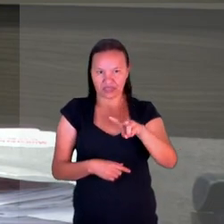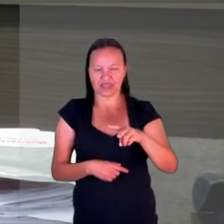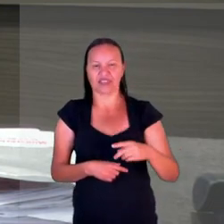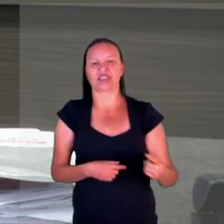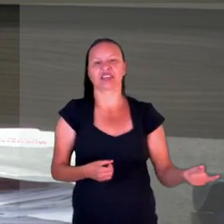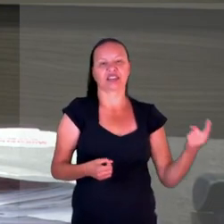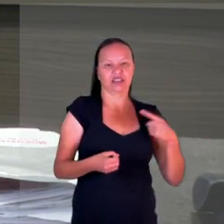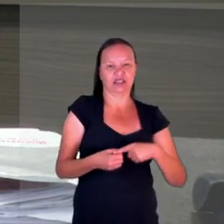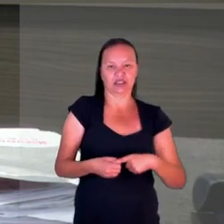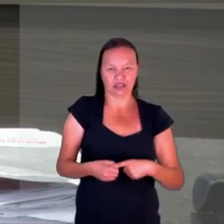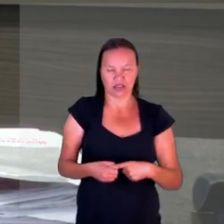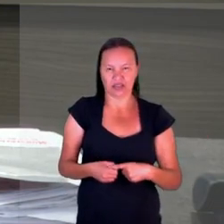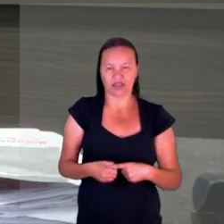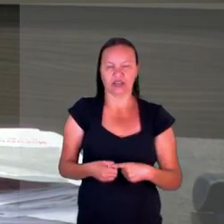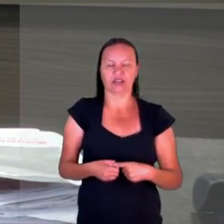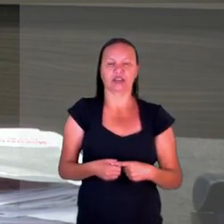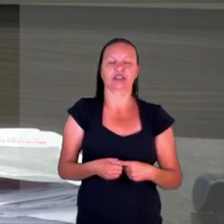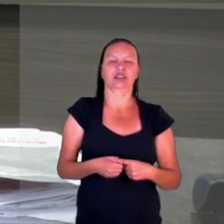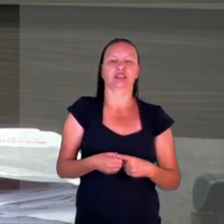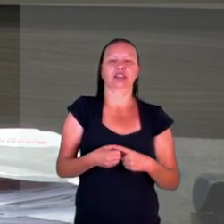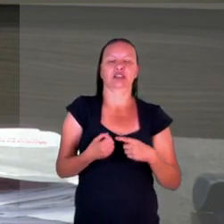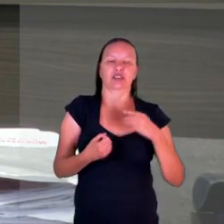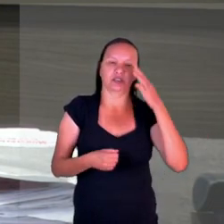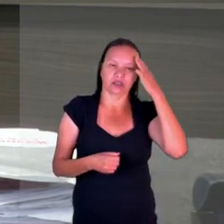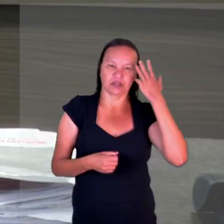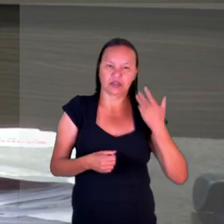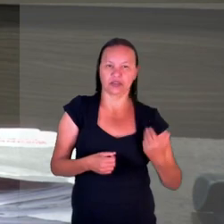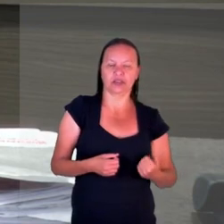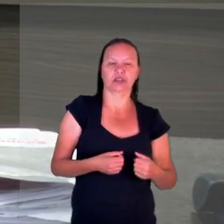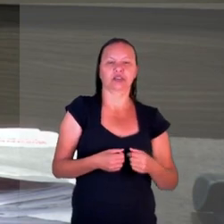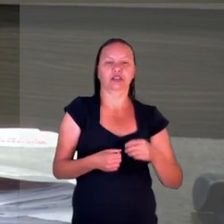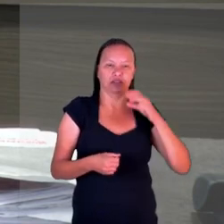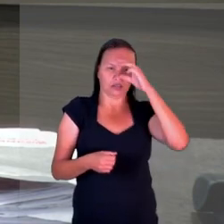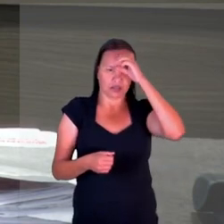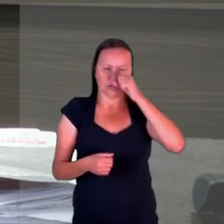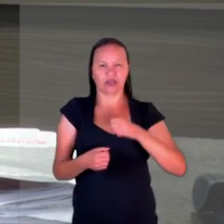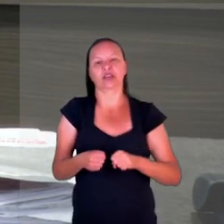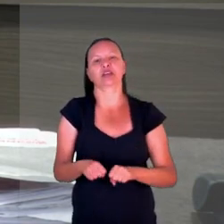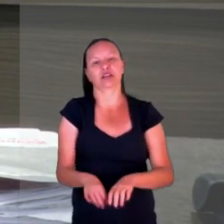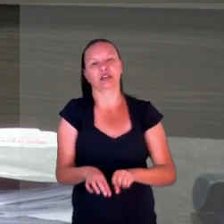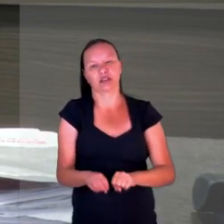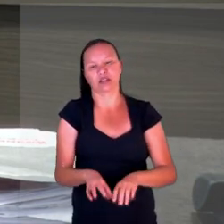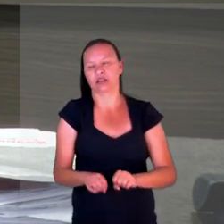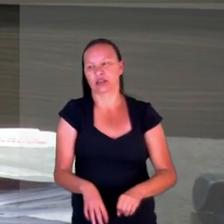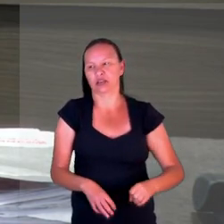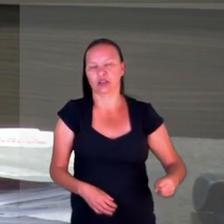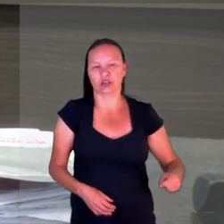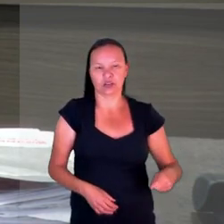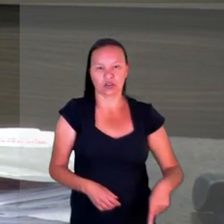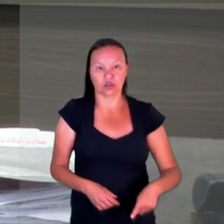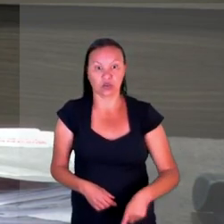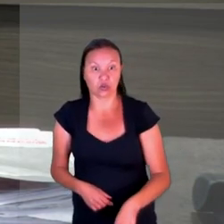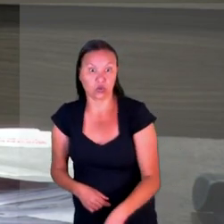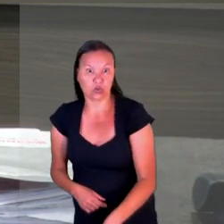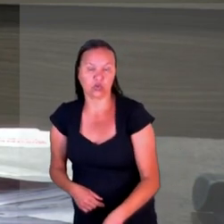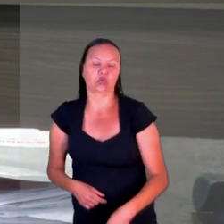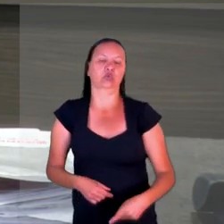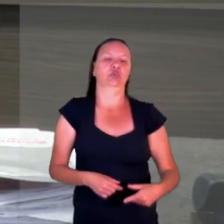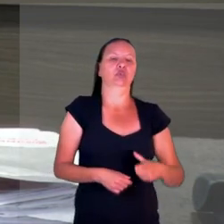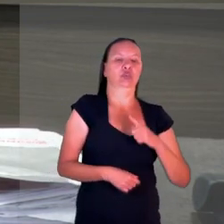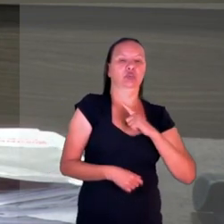trazendo considerações e e e ensinamentos tão profundos que que ainda me deixa